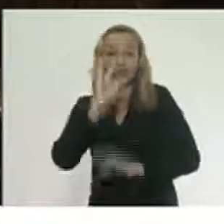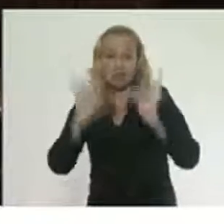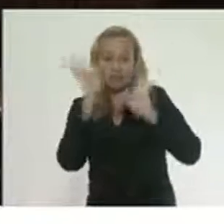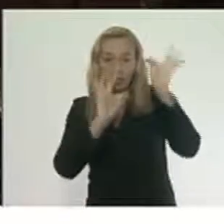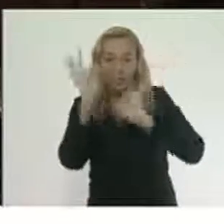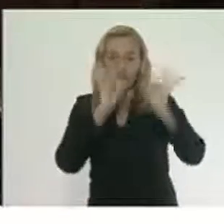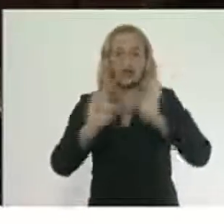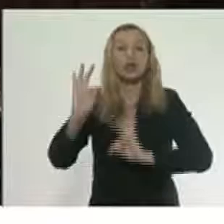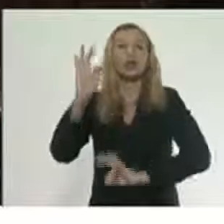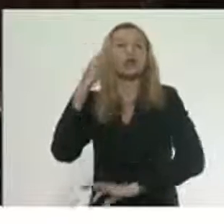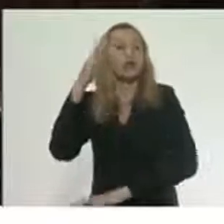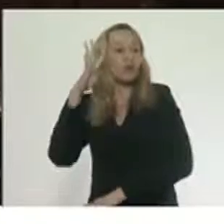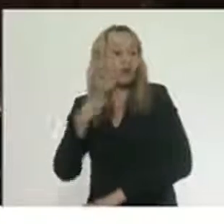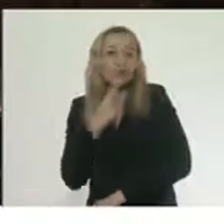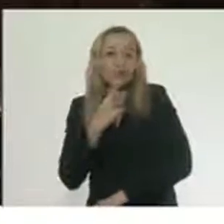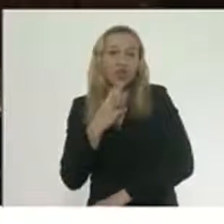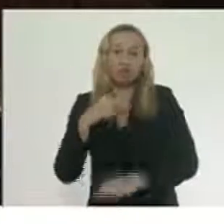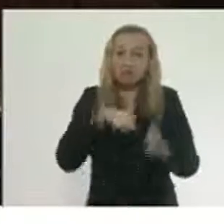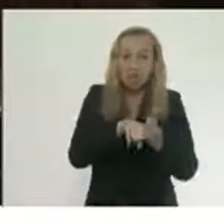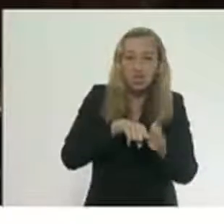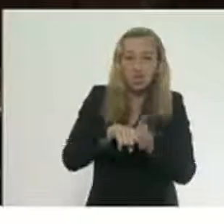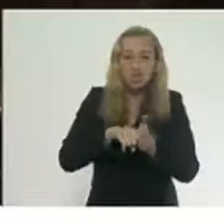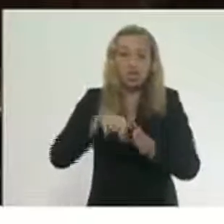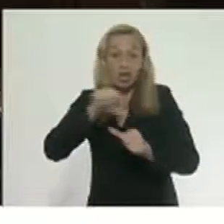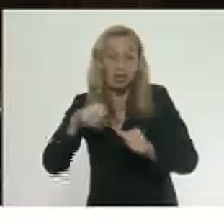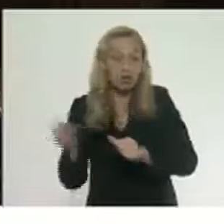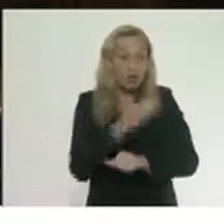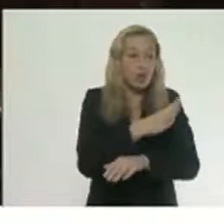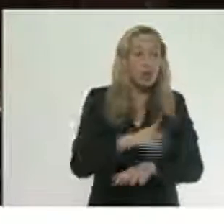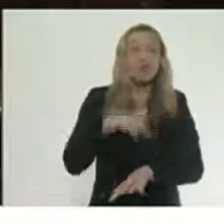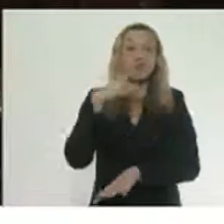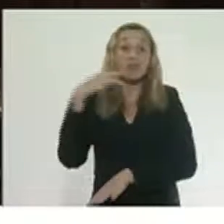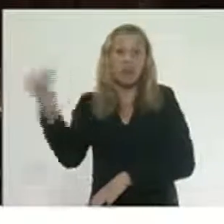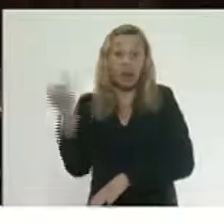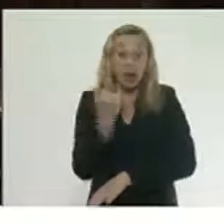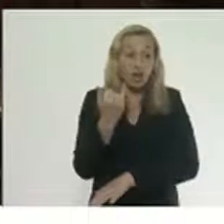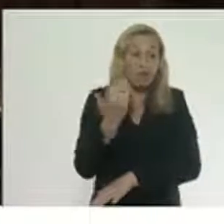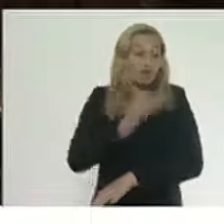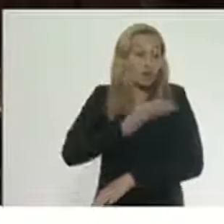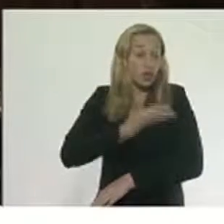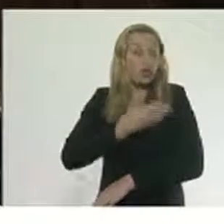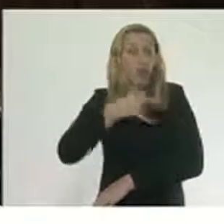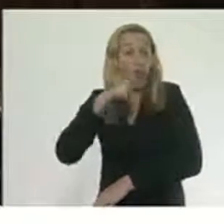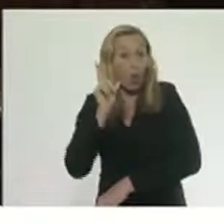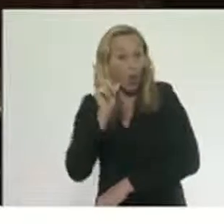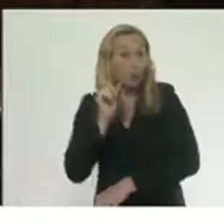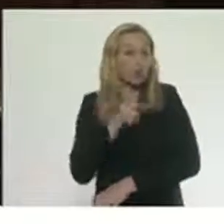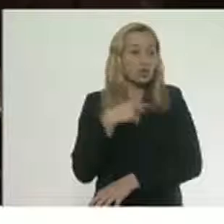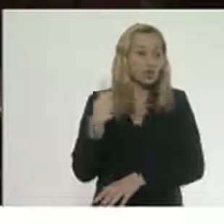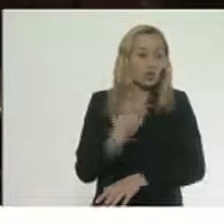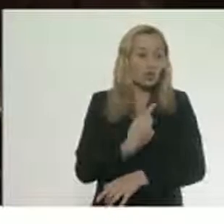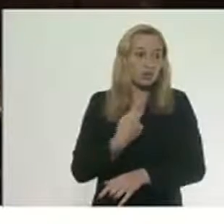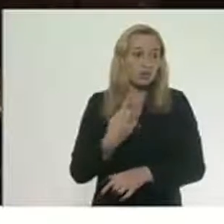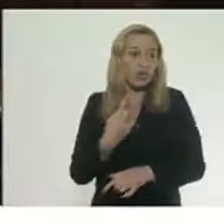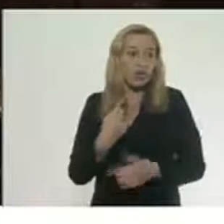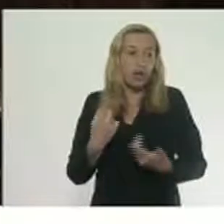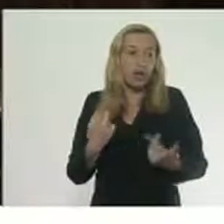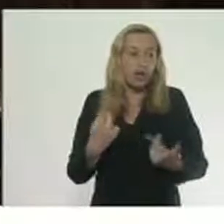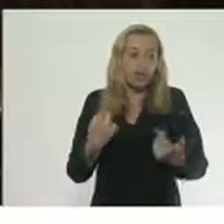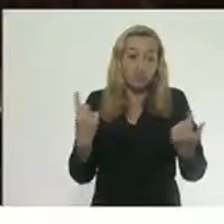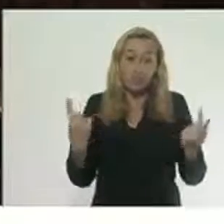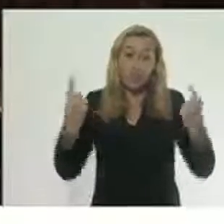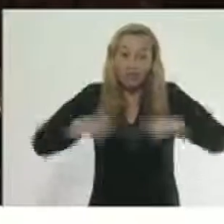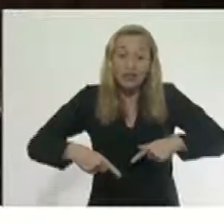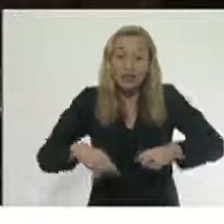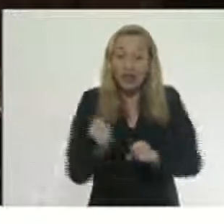de pesquisa, de inovação. Portanto, falava para os meus colegas da comunidade científica fluminense ontem, que o nosso desafio é muito grande, que nós estamos